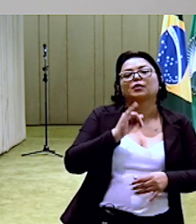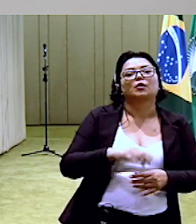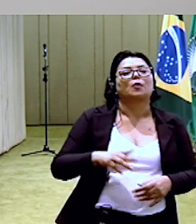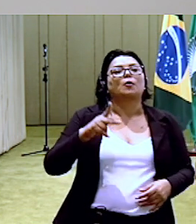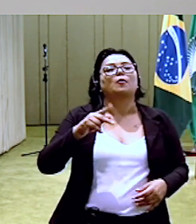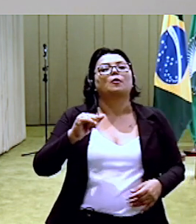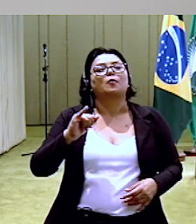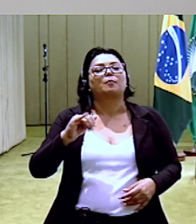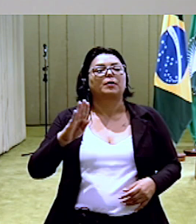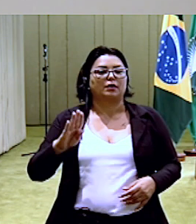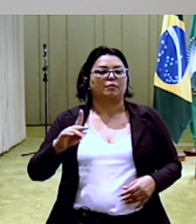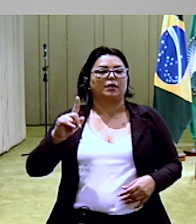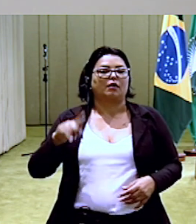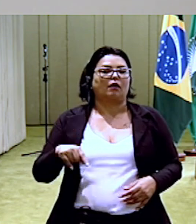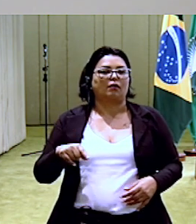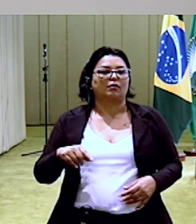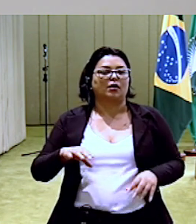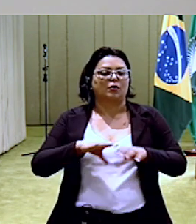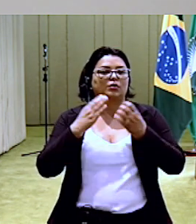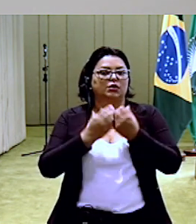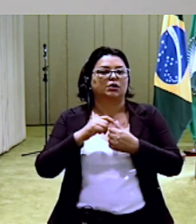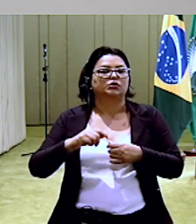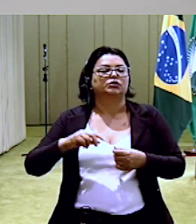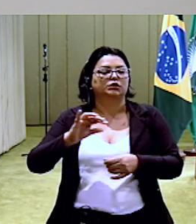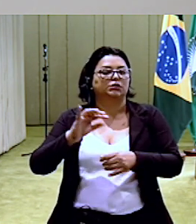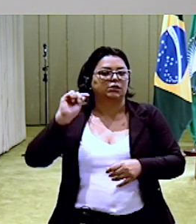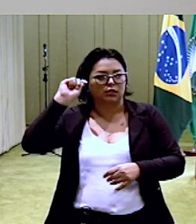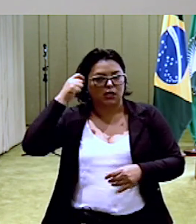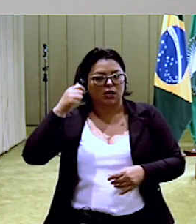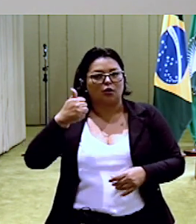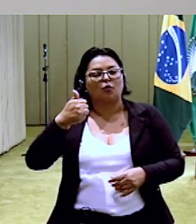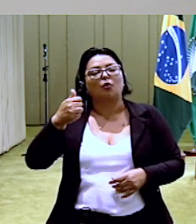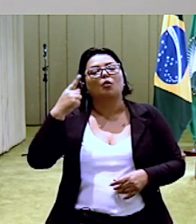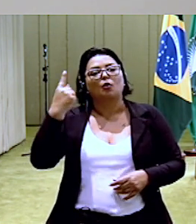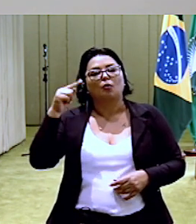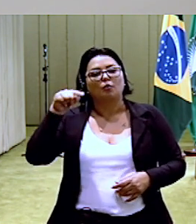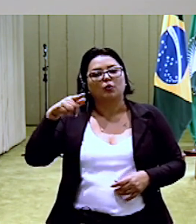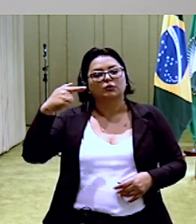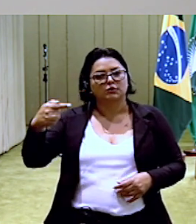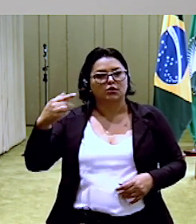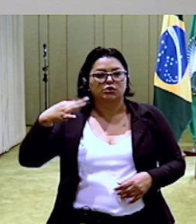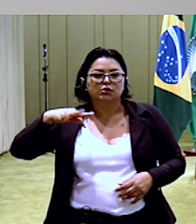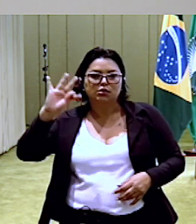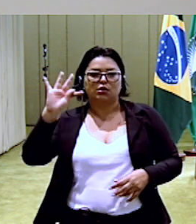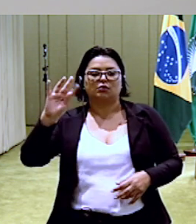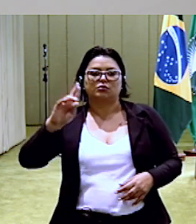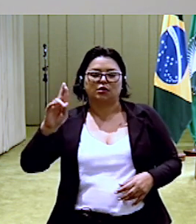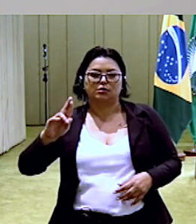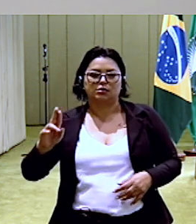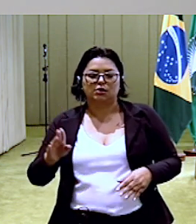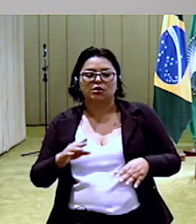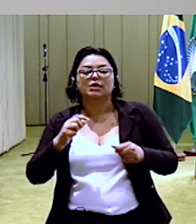o PIB da comunidade negra é de cerca de 1,7 trilhão de reais. Se a gente atingir paridade de salários, a